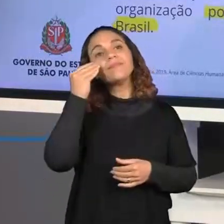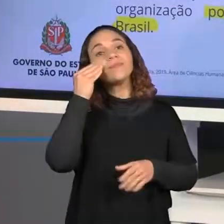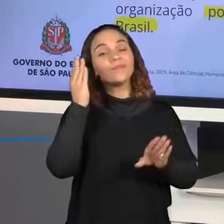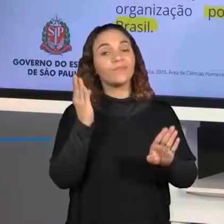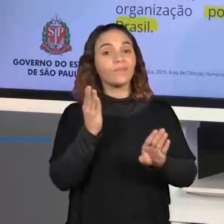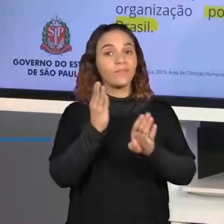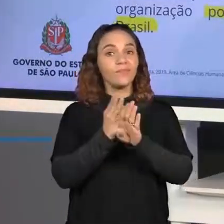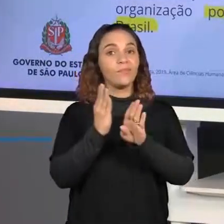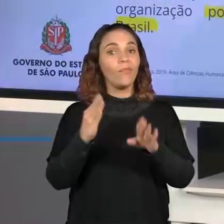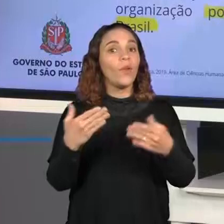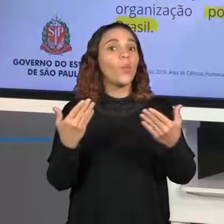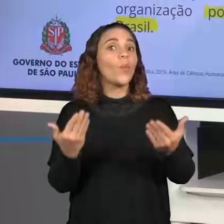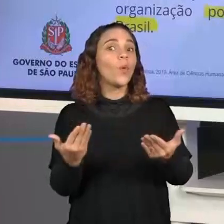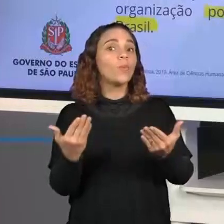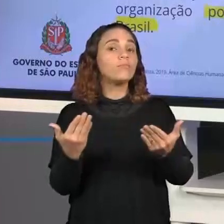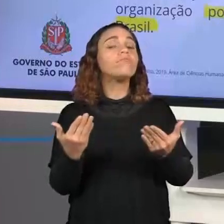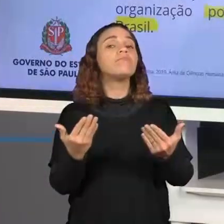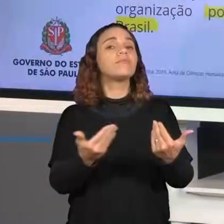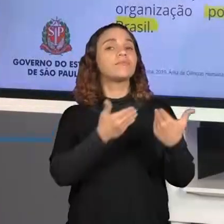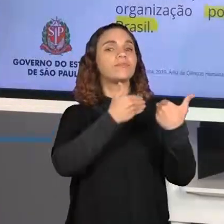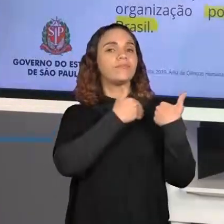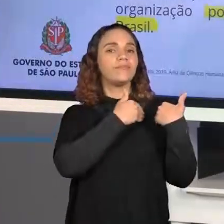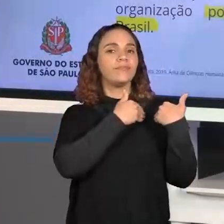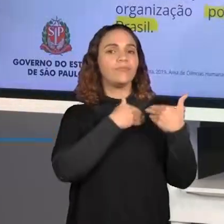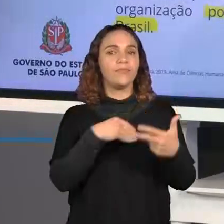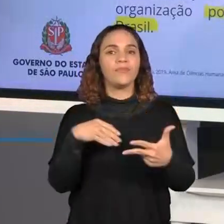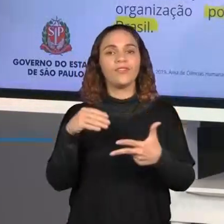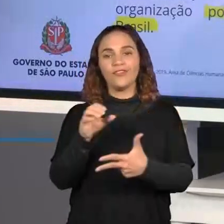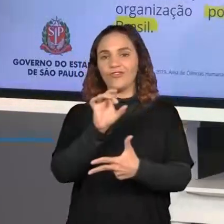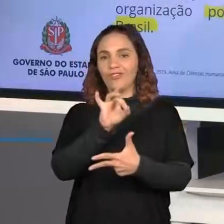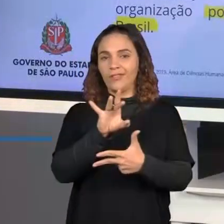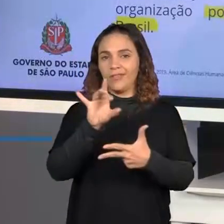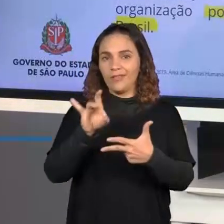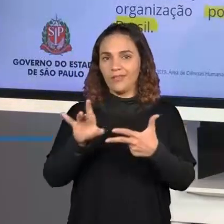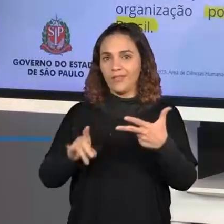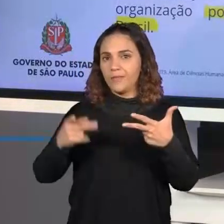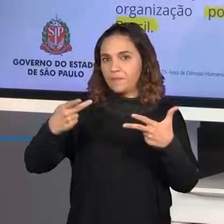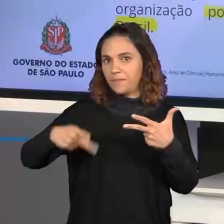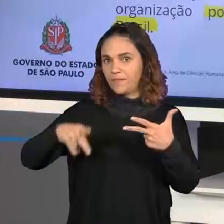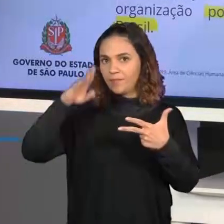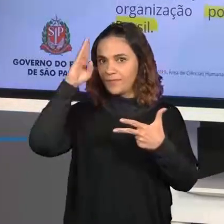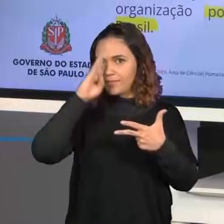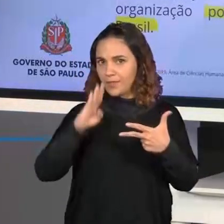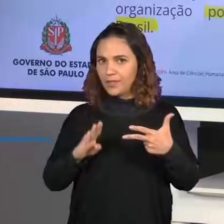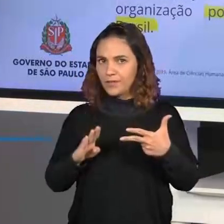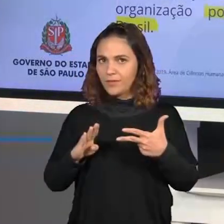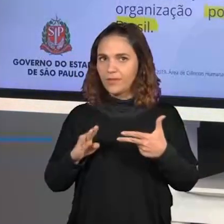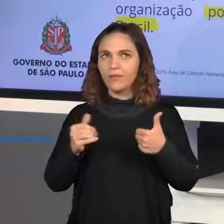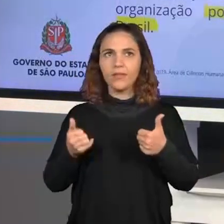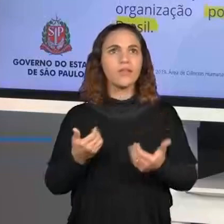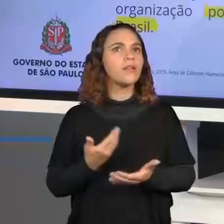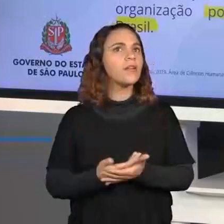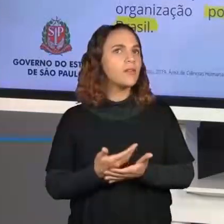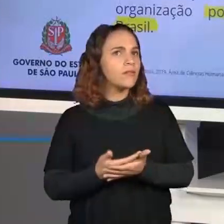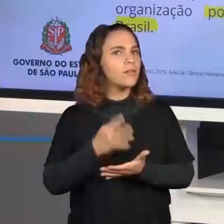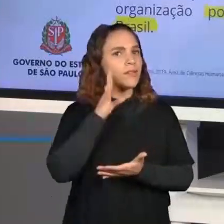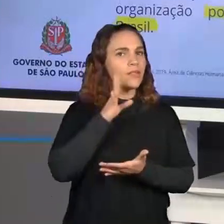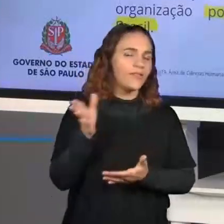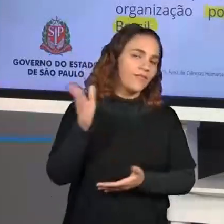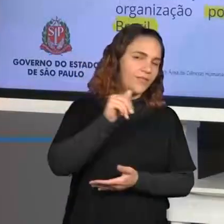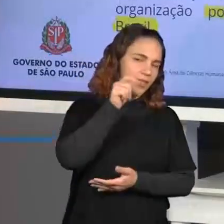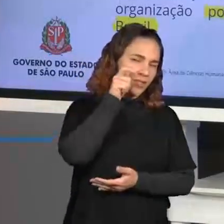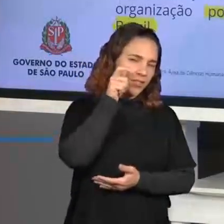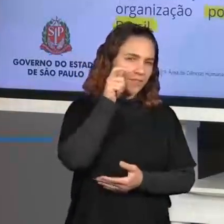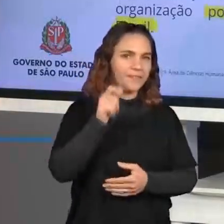identificar qual é a função de cada poder no Brasil. A aula super legal, acompanha com a gente. Olha